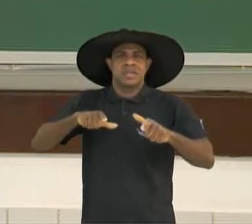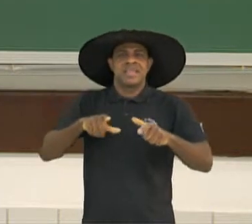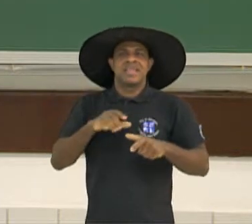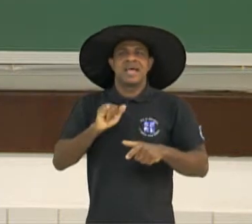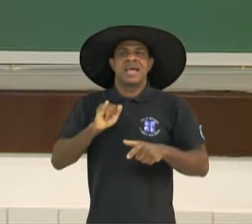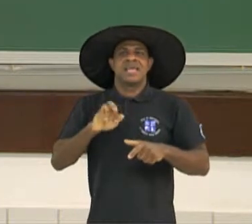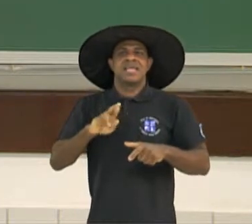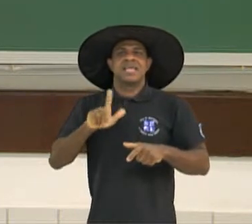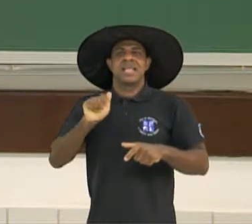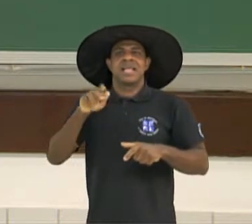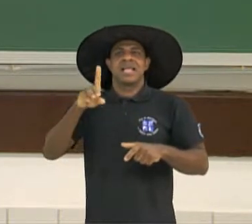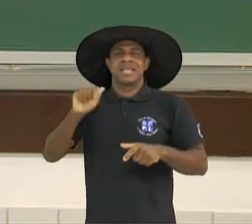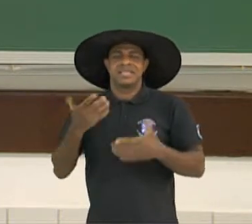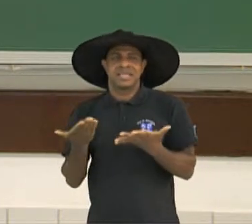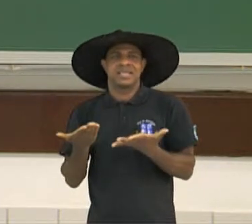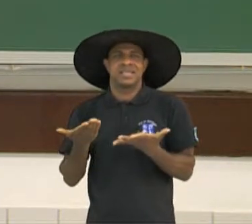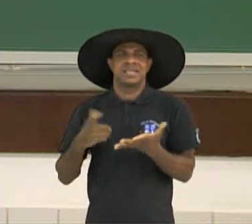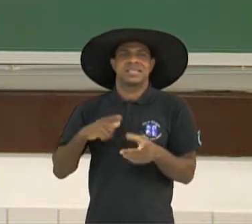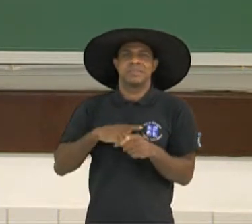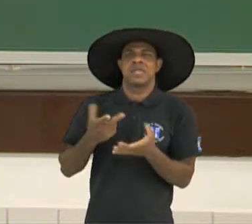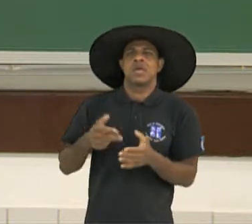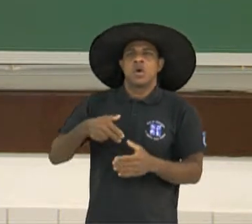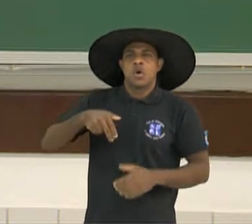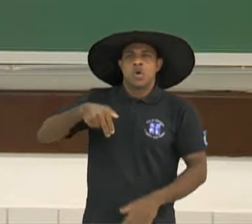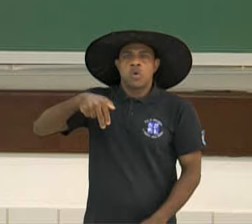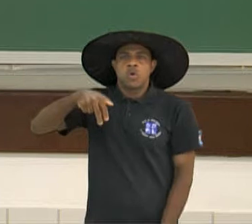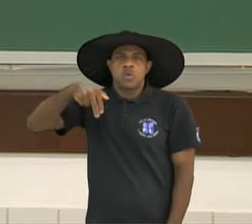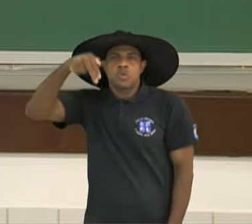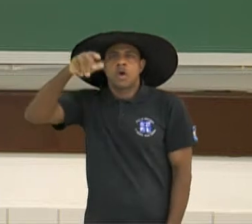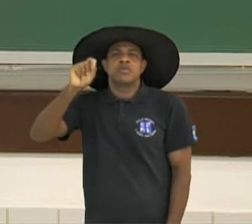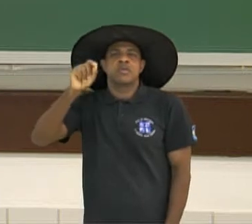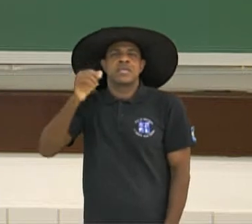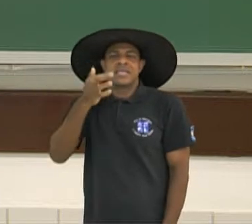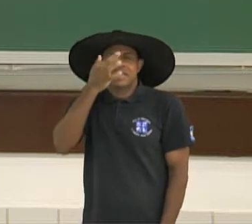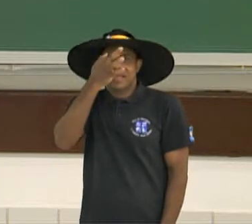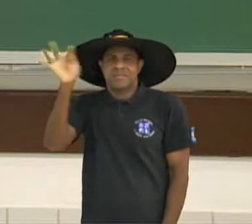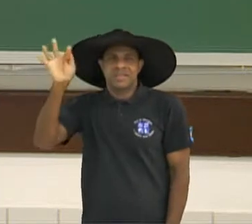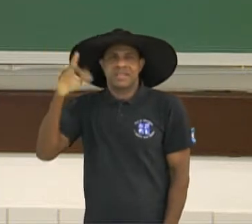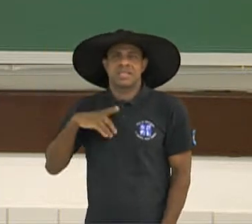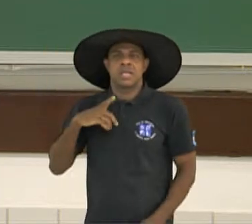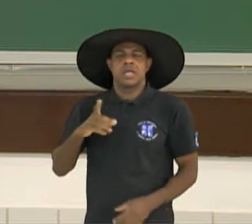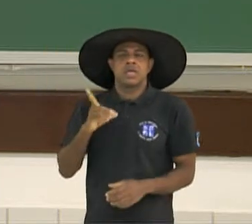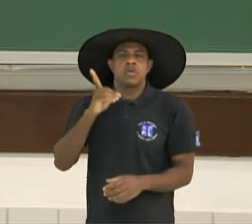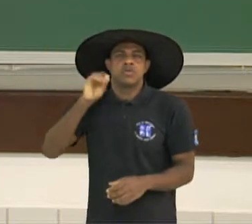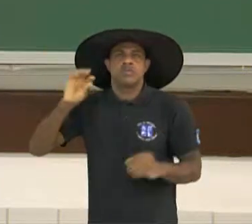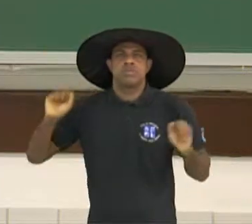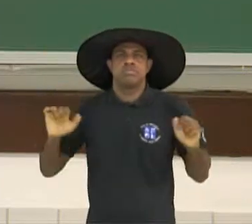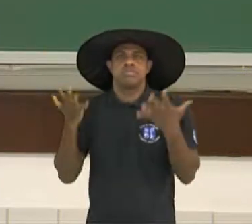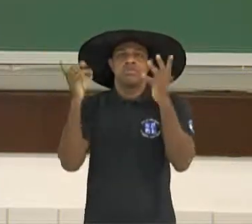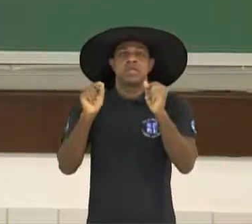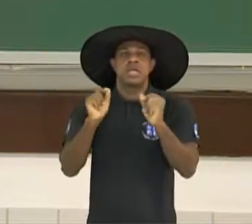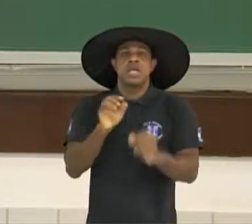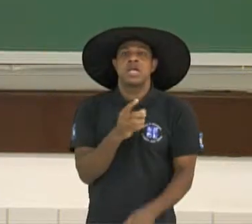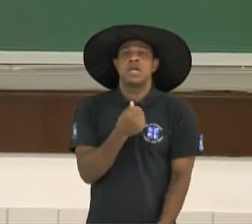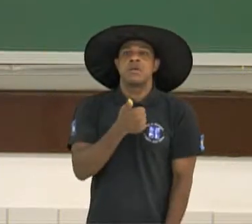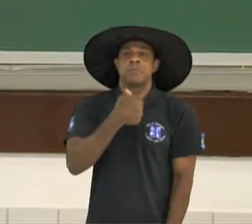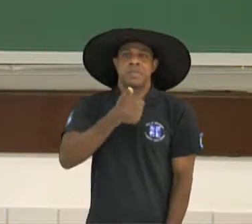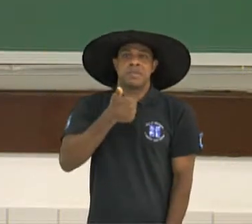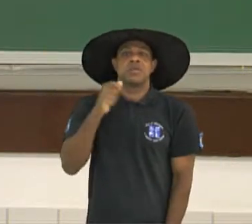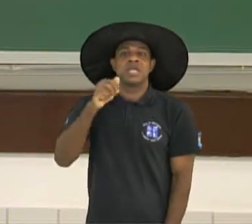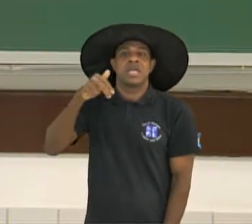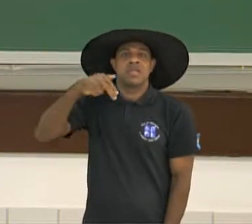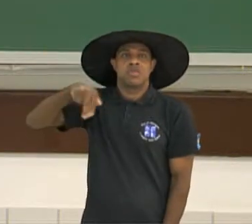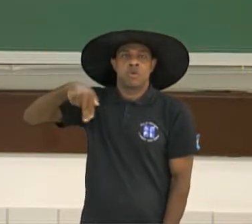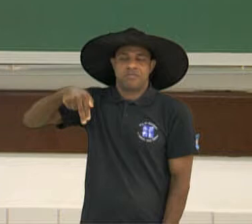Irlanda, do Reino Unido e o norte da França, celebravam essa data no dia 1º de novembro. Mas,